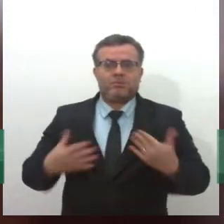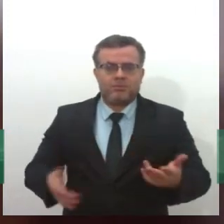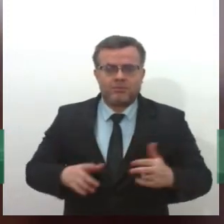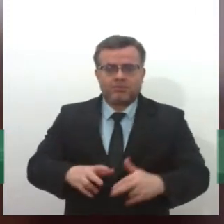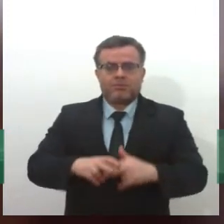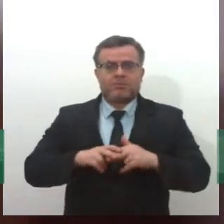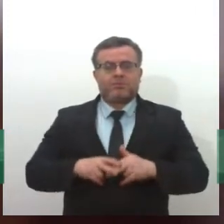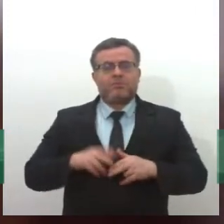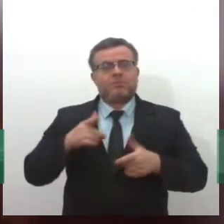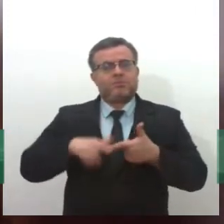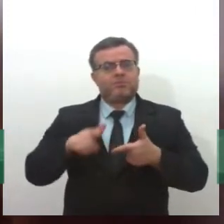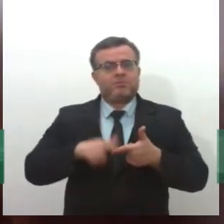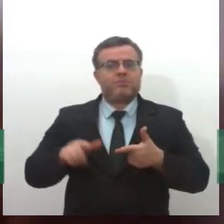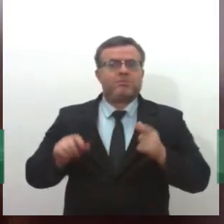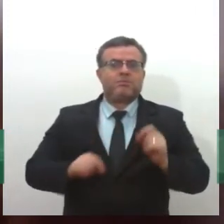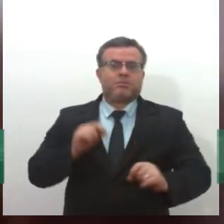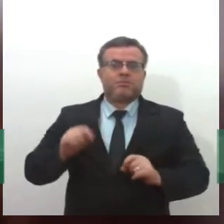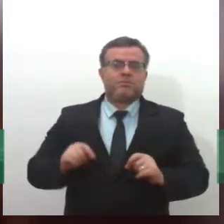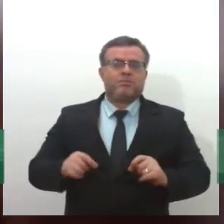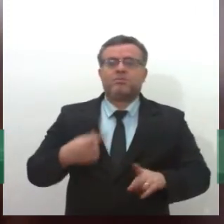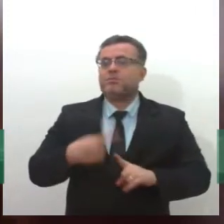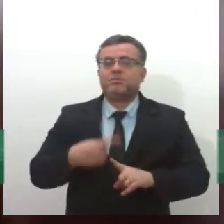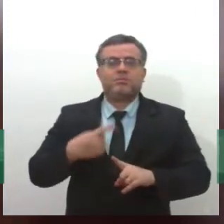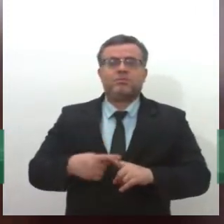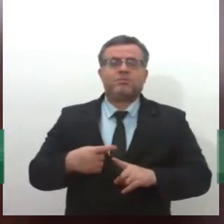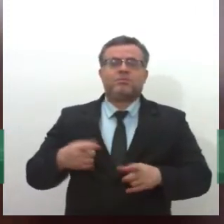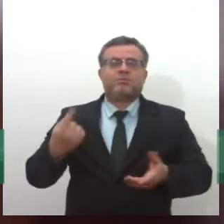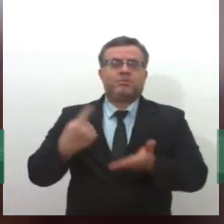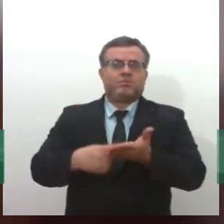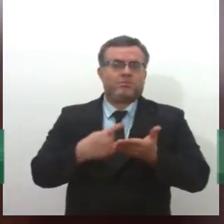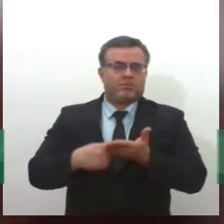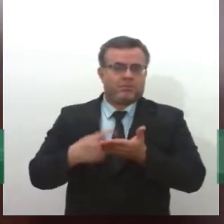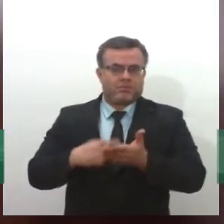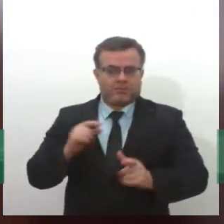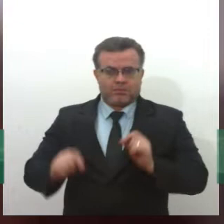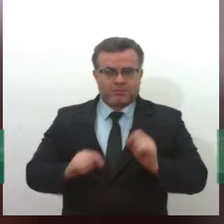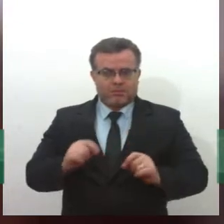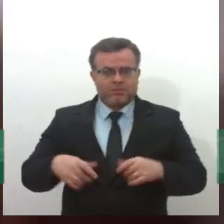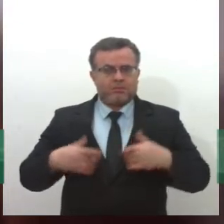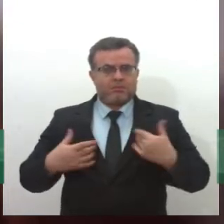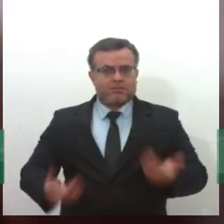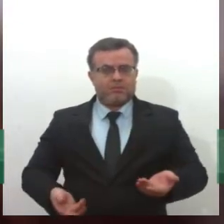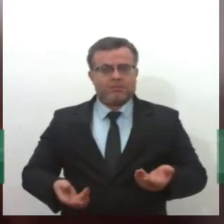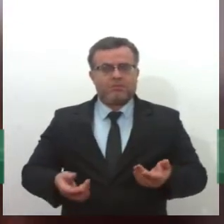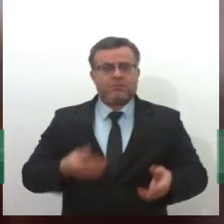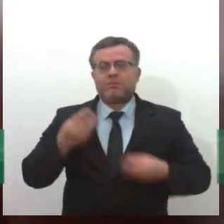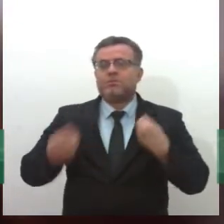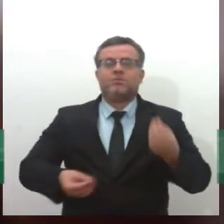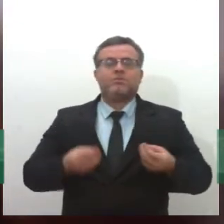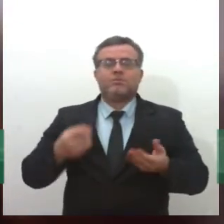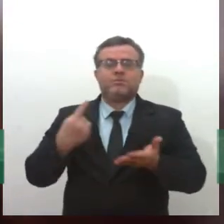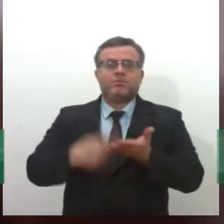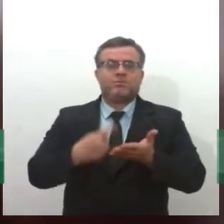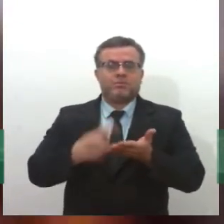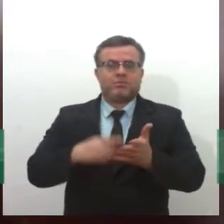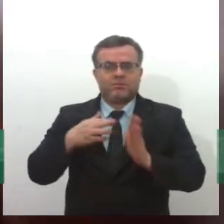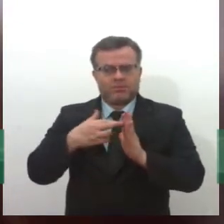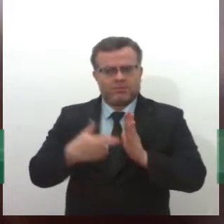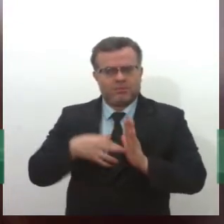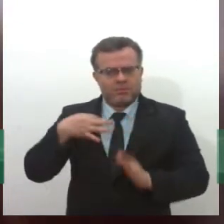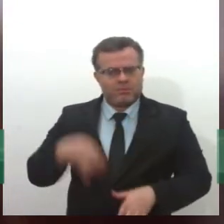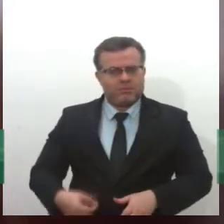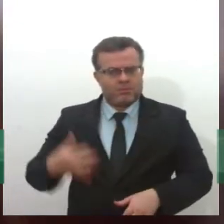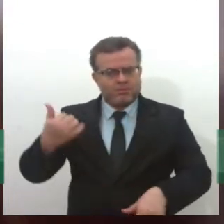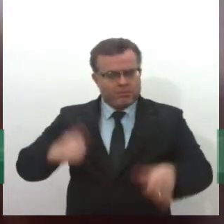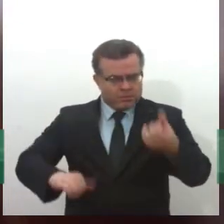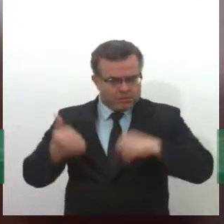a gente tem um problema aí. Por que que a gente tem que perdoar os partidos disso? Por que que a gente tem que fazer com que uma regra que já valia não